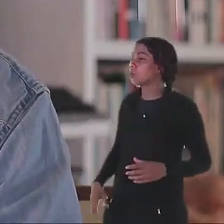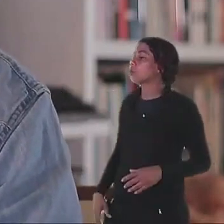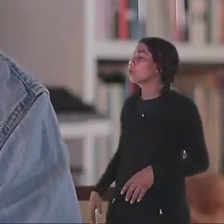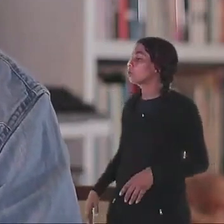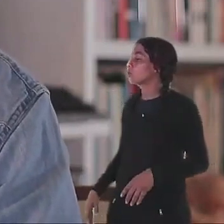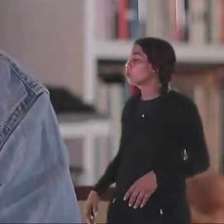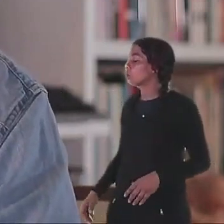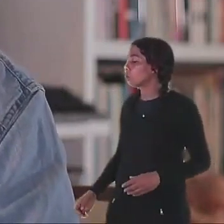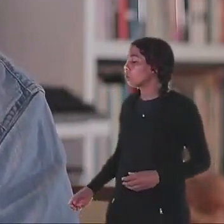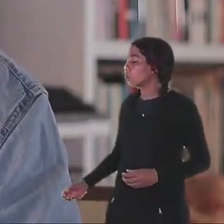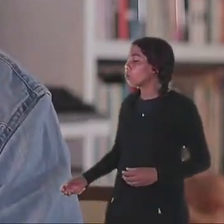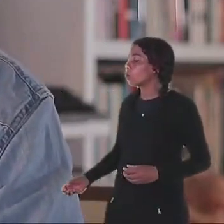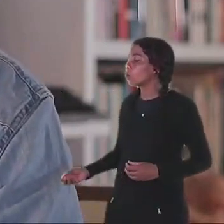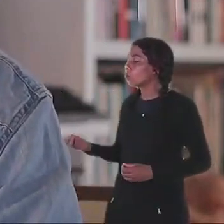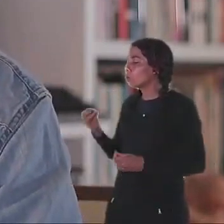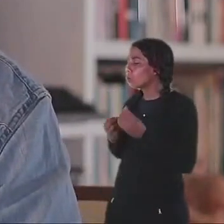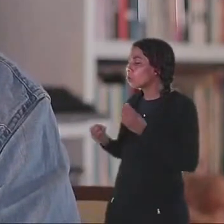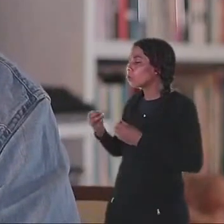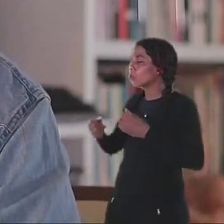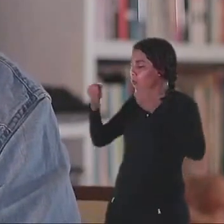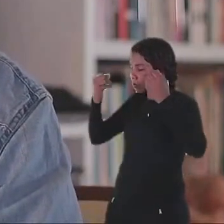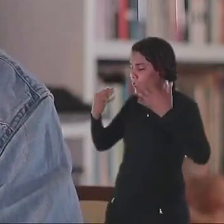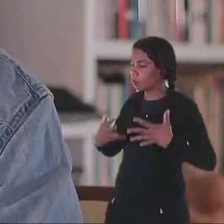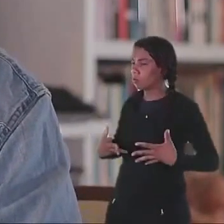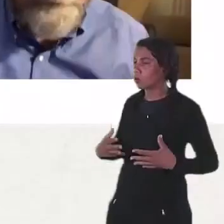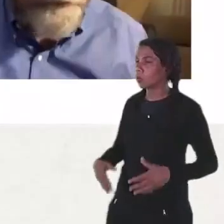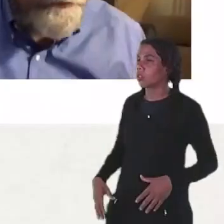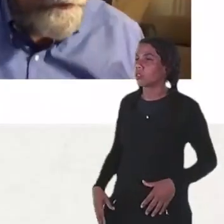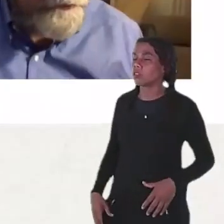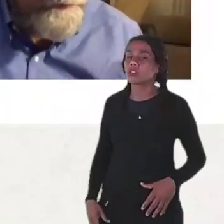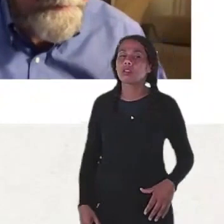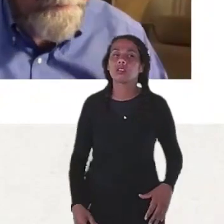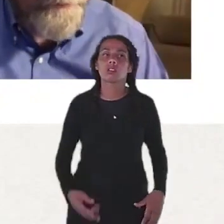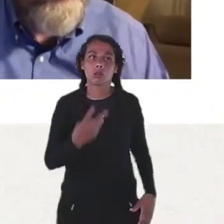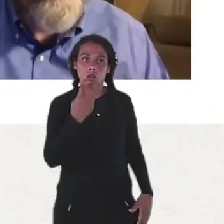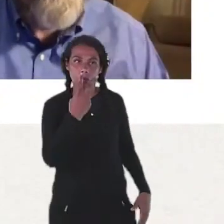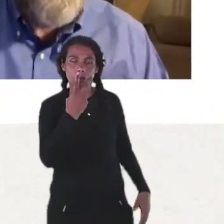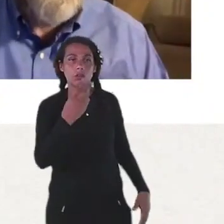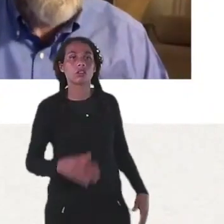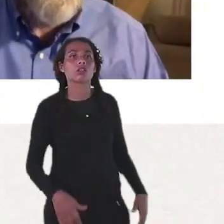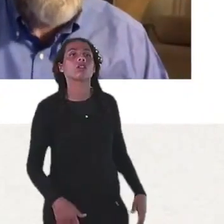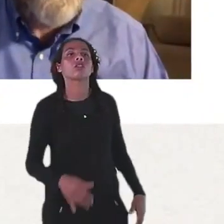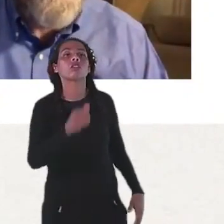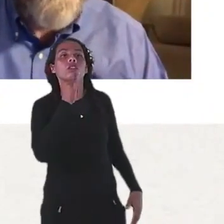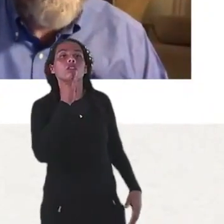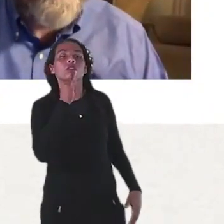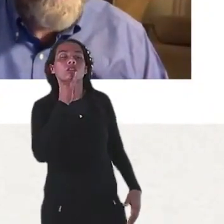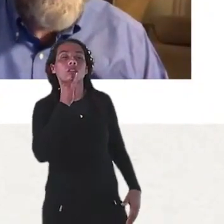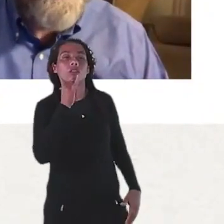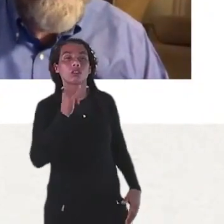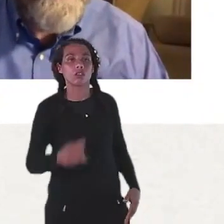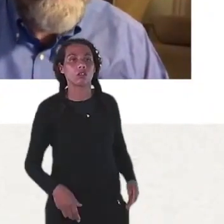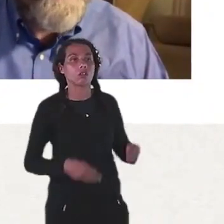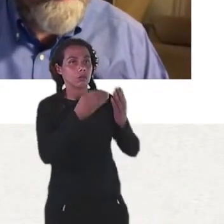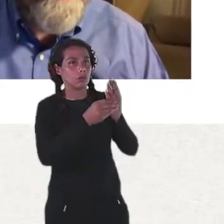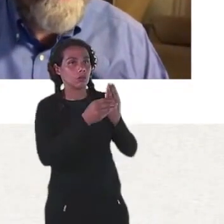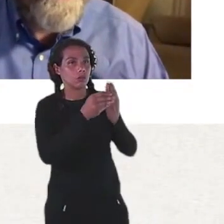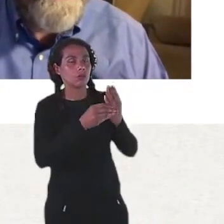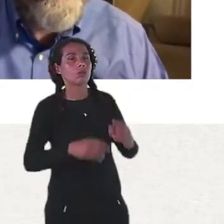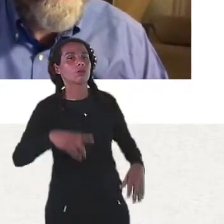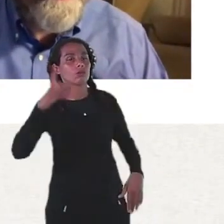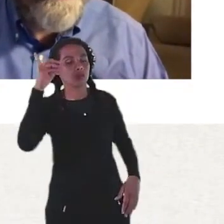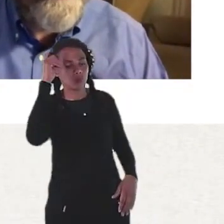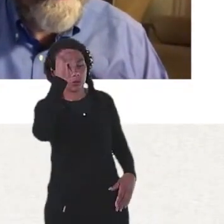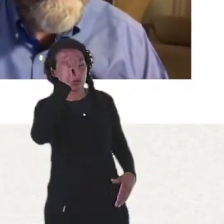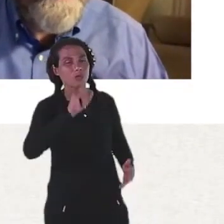a letalidade. Eu uso 2 exemplos no livro que para mim foram muito difíceis de escrever,